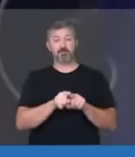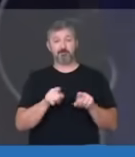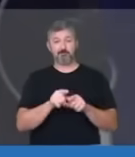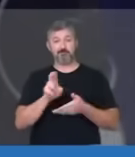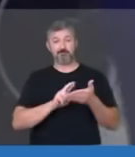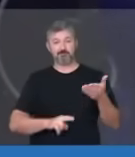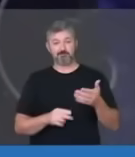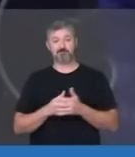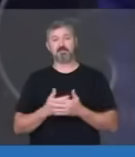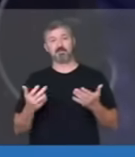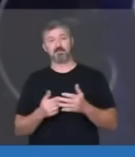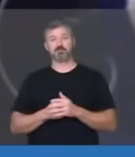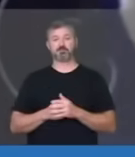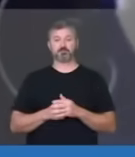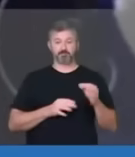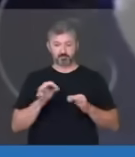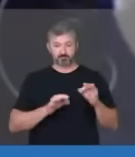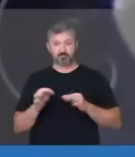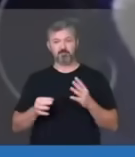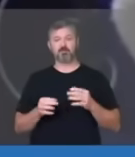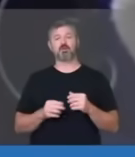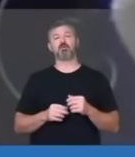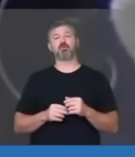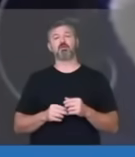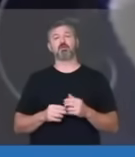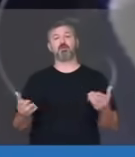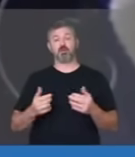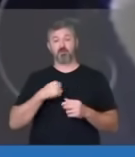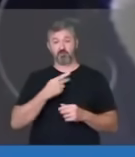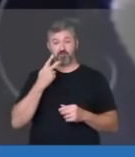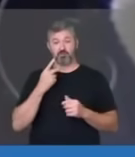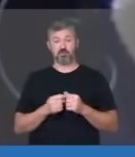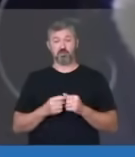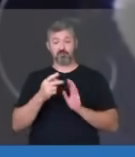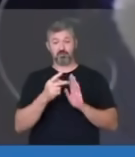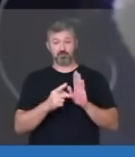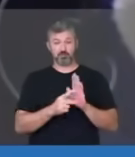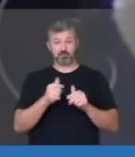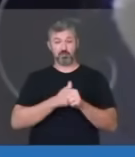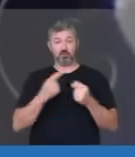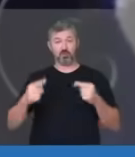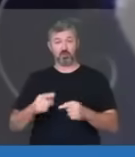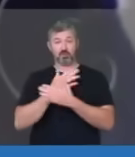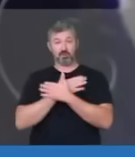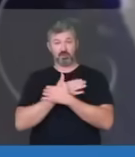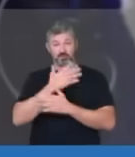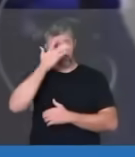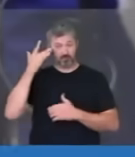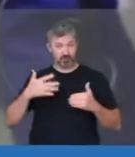parecer que constrói o que, por derradeiro, eu passo a dizer aqui. O projeto combate o desemprego entre